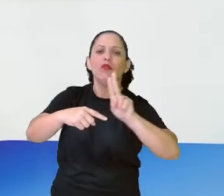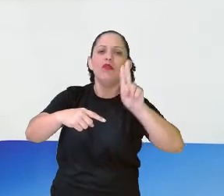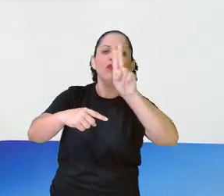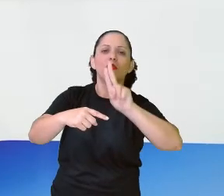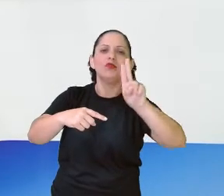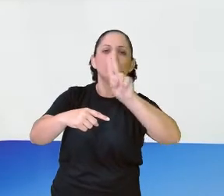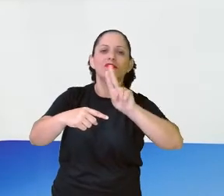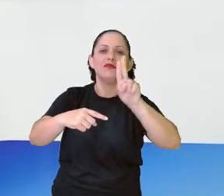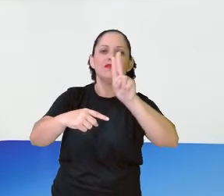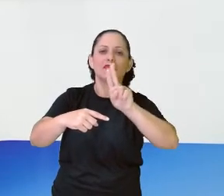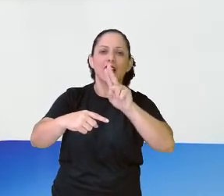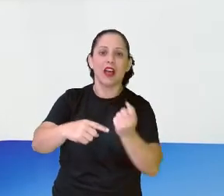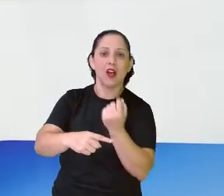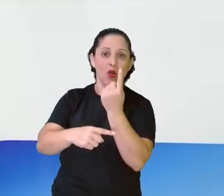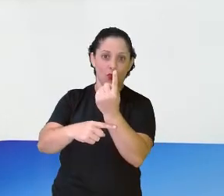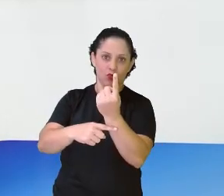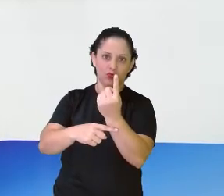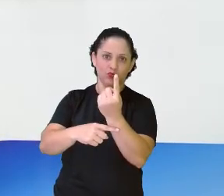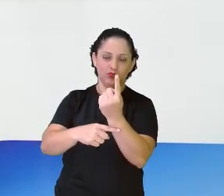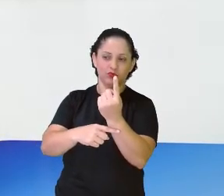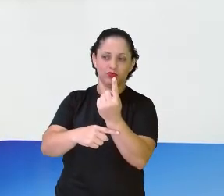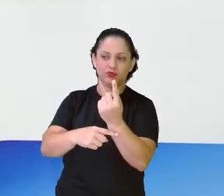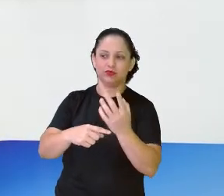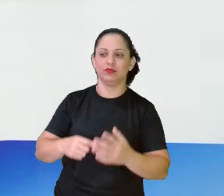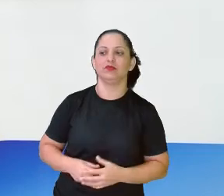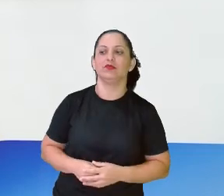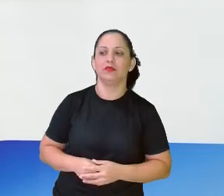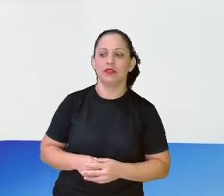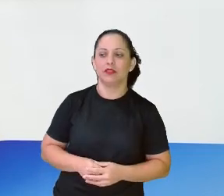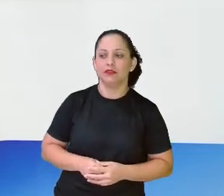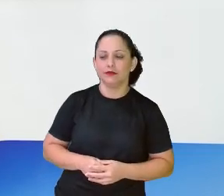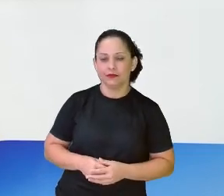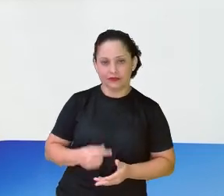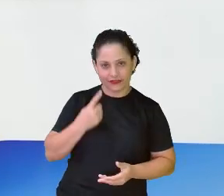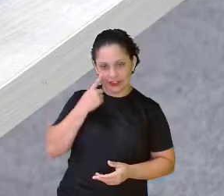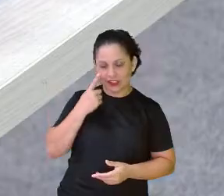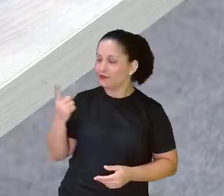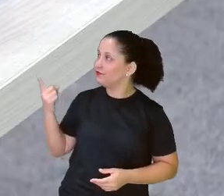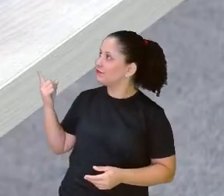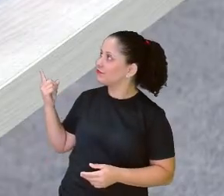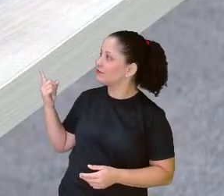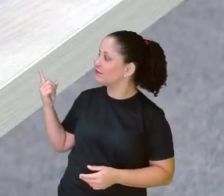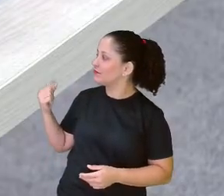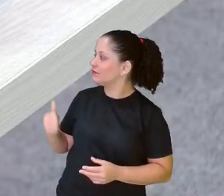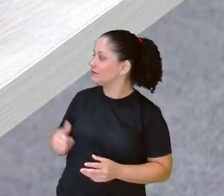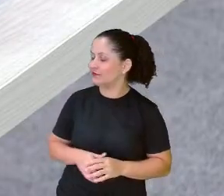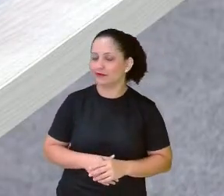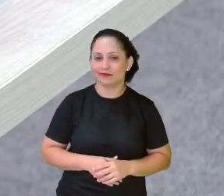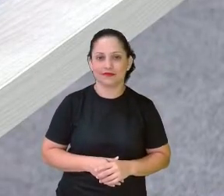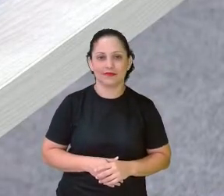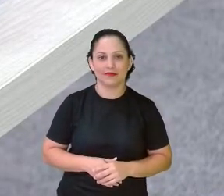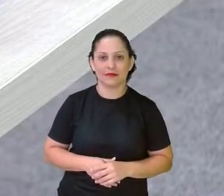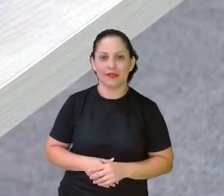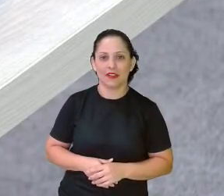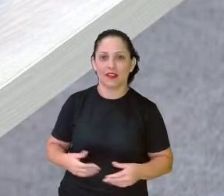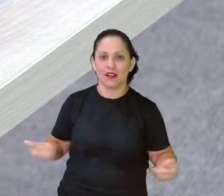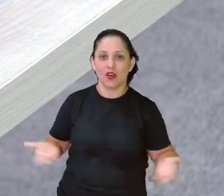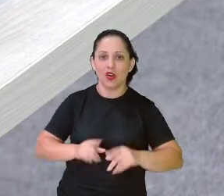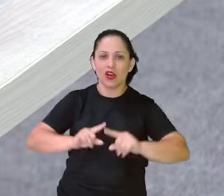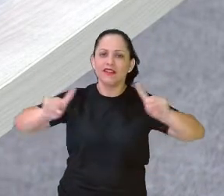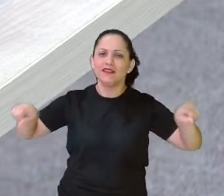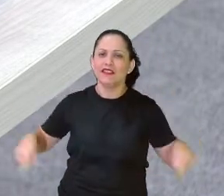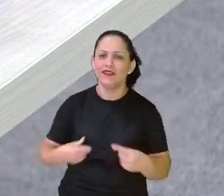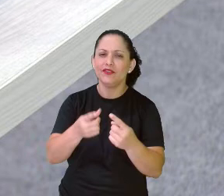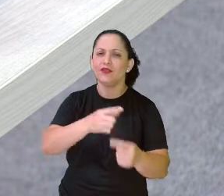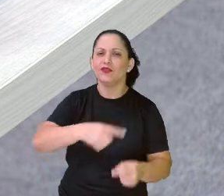utilizar. Nesse caso aqui foi 1/3. 1/3 aqui, 1/3, 1/3. Desafio para o 5º